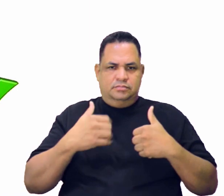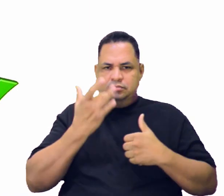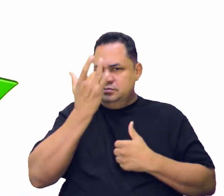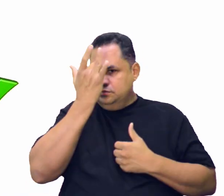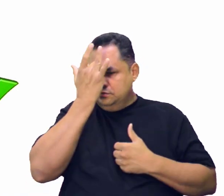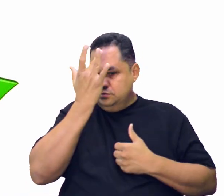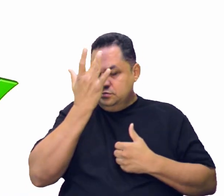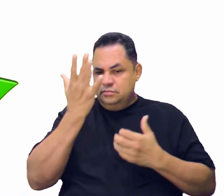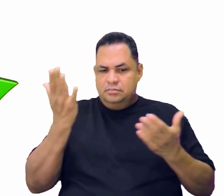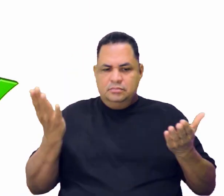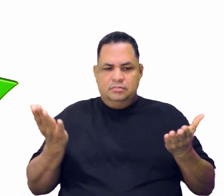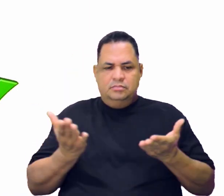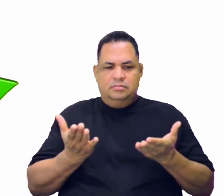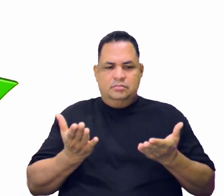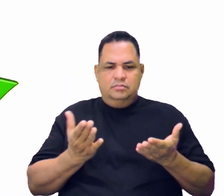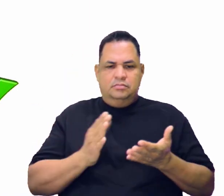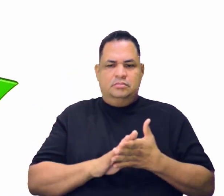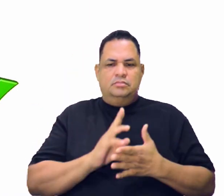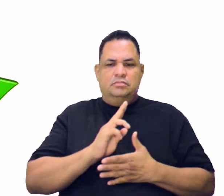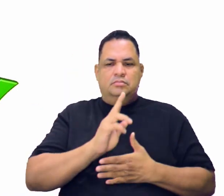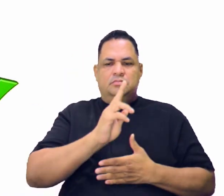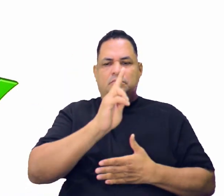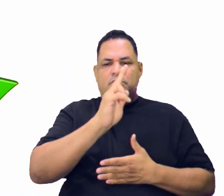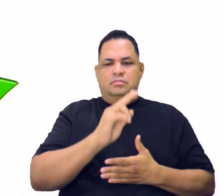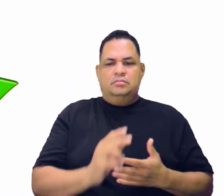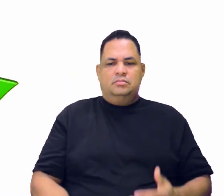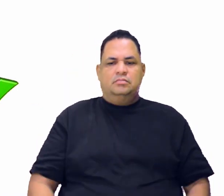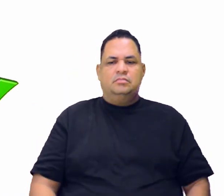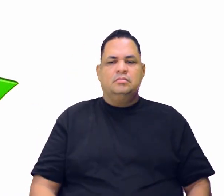Fácil, né? Então, vamos lá.